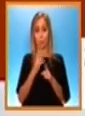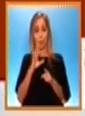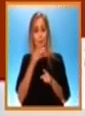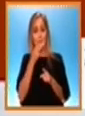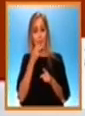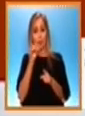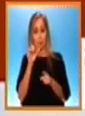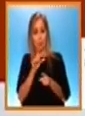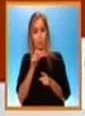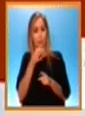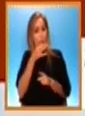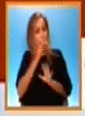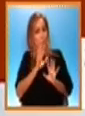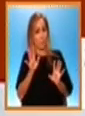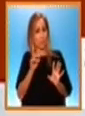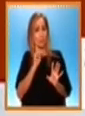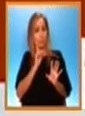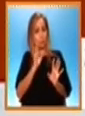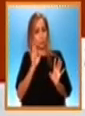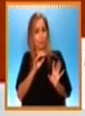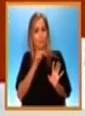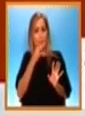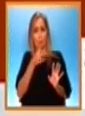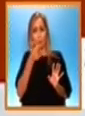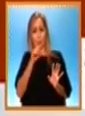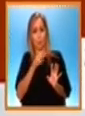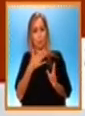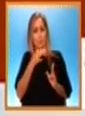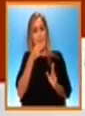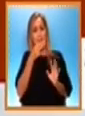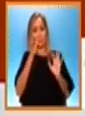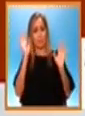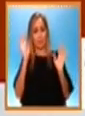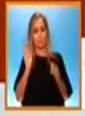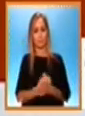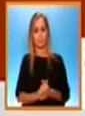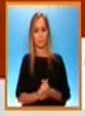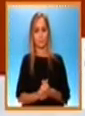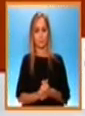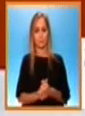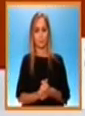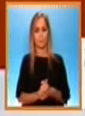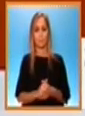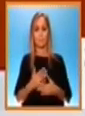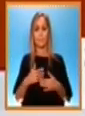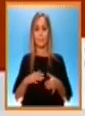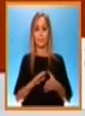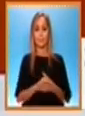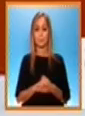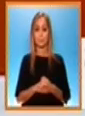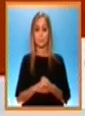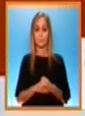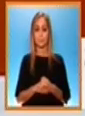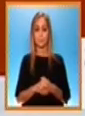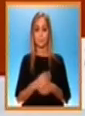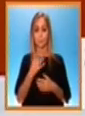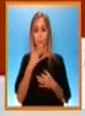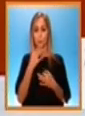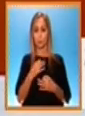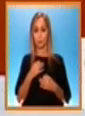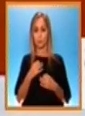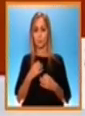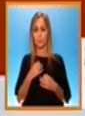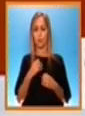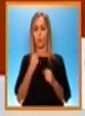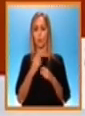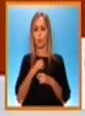falar de espetáculo, que é isso que nos interessa. Também, falem bem, falem mal, desde que falem. Tudo é publicidade. Com certeza, deitem abaixo